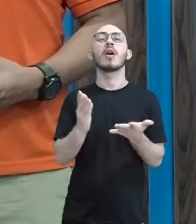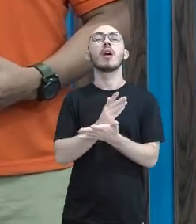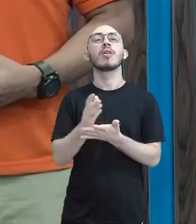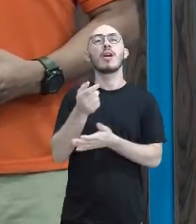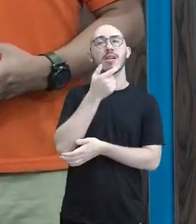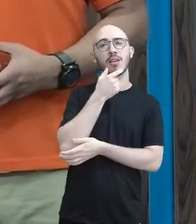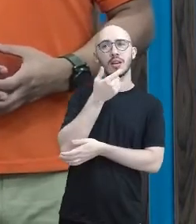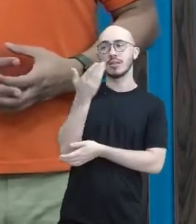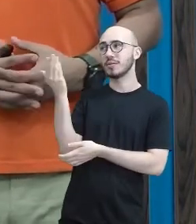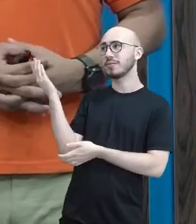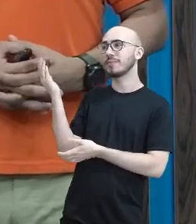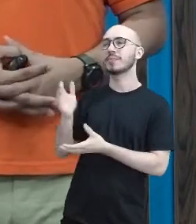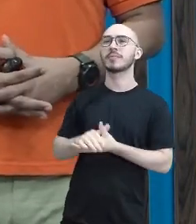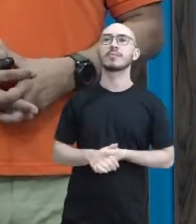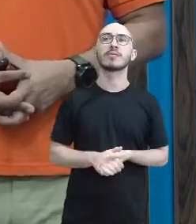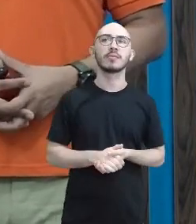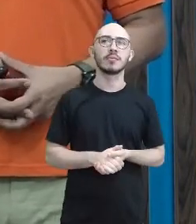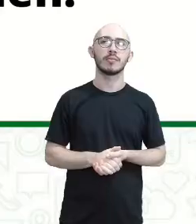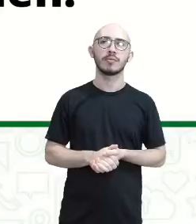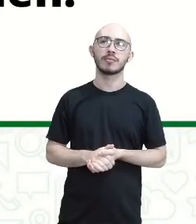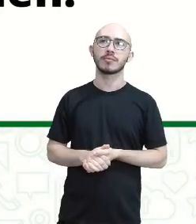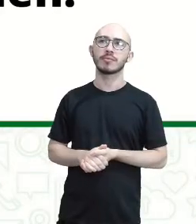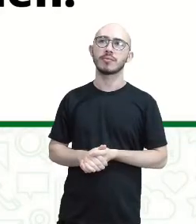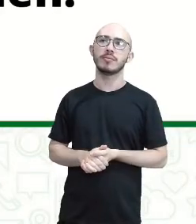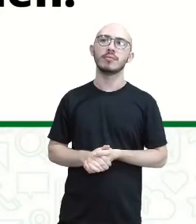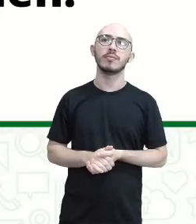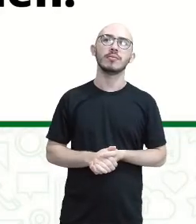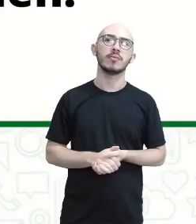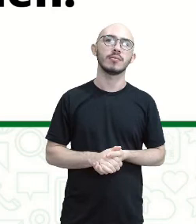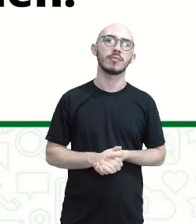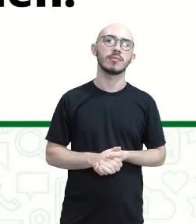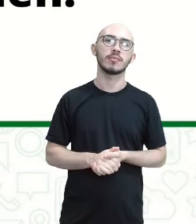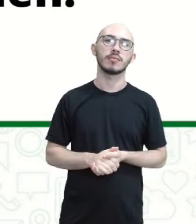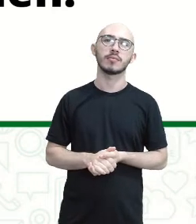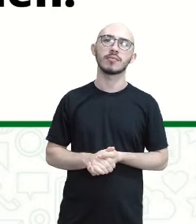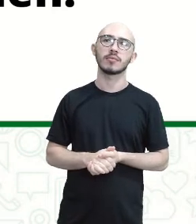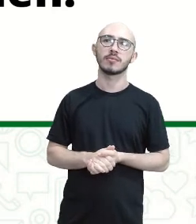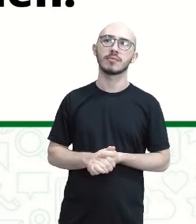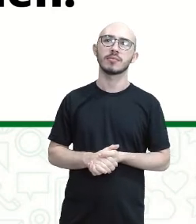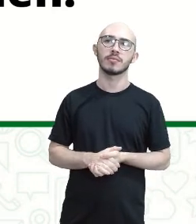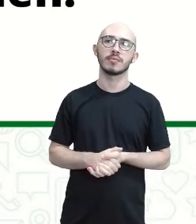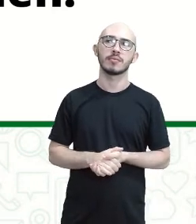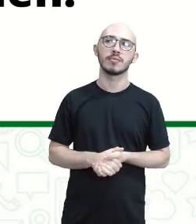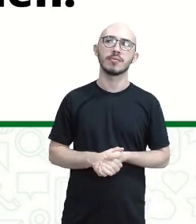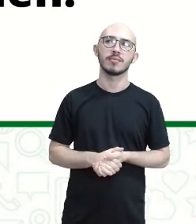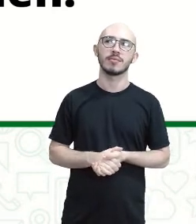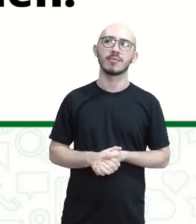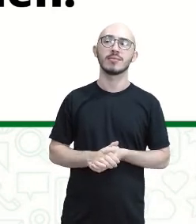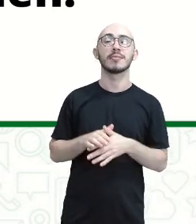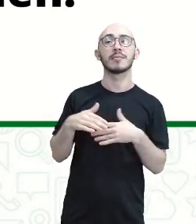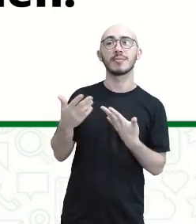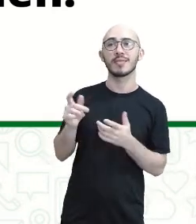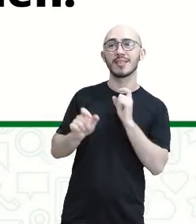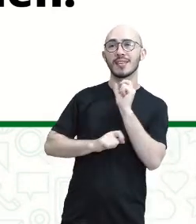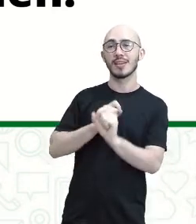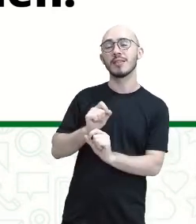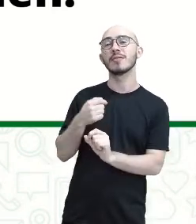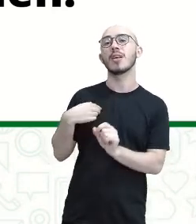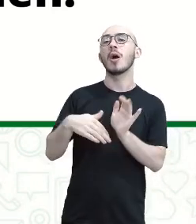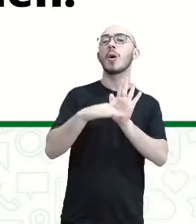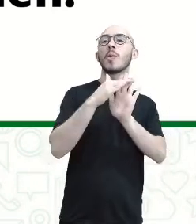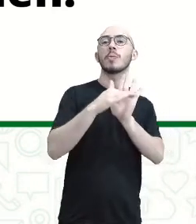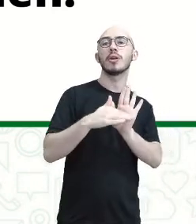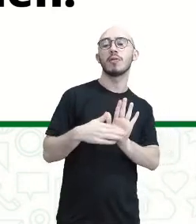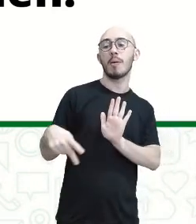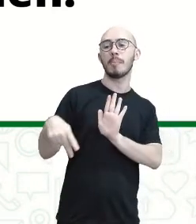ó. Manual, how to understand women. O manual das mulheres,